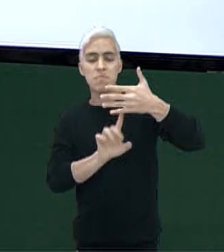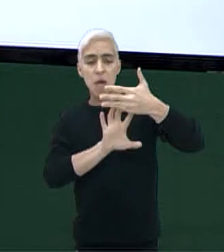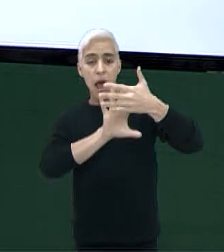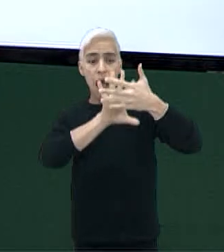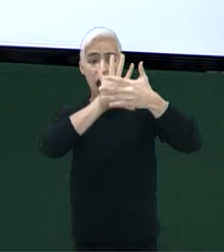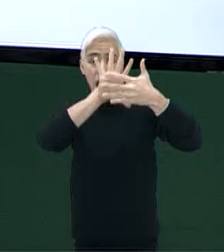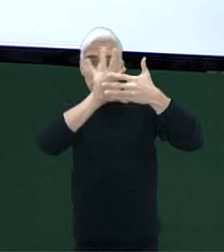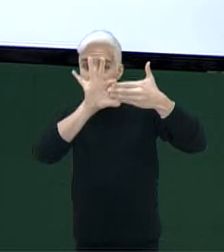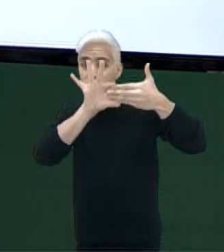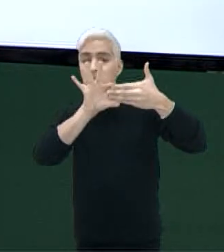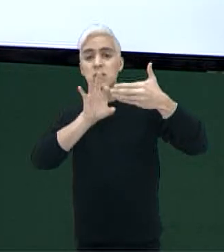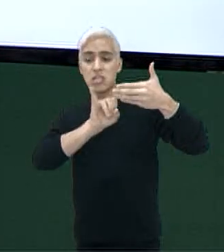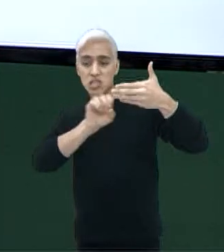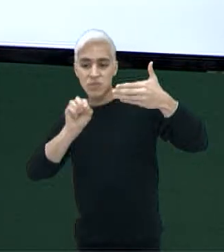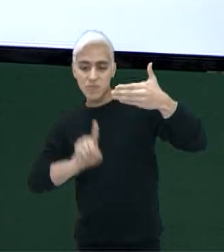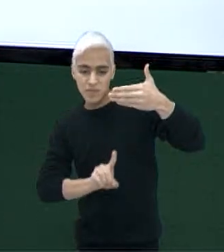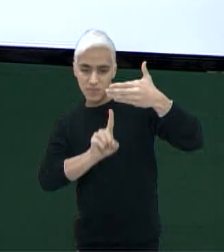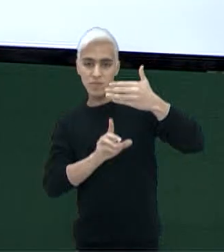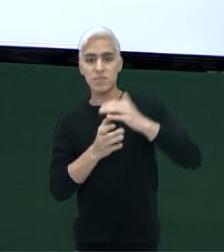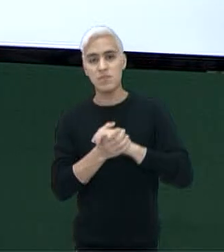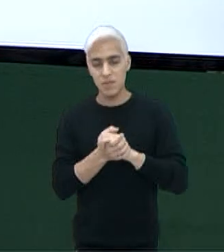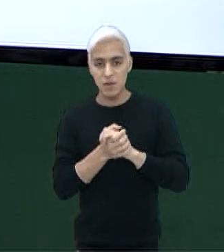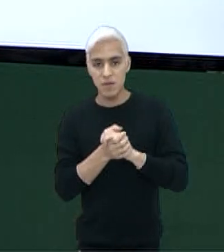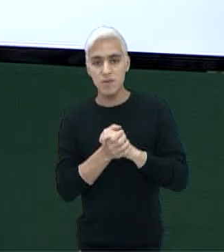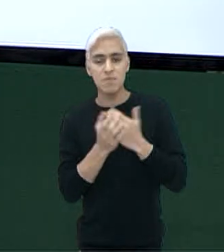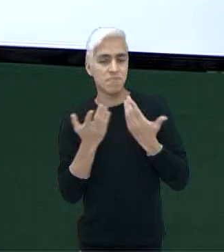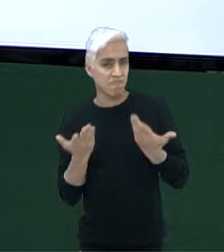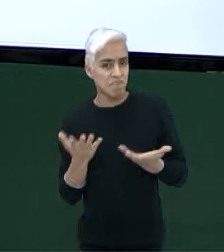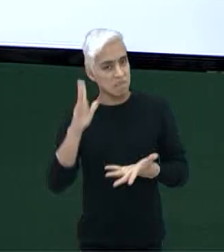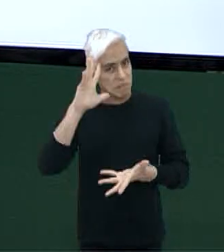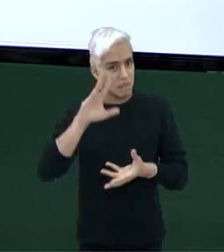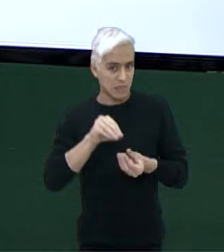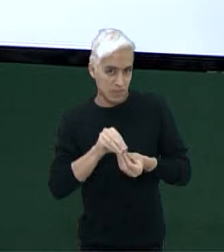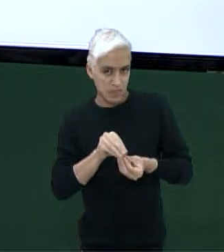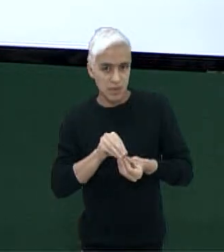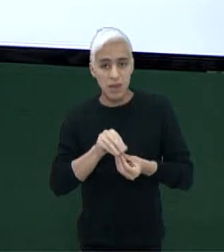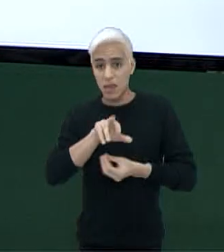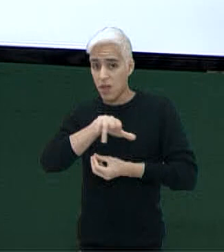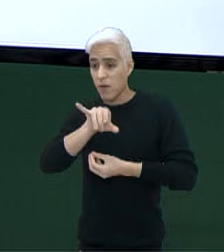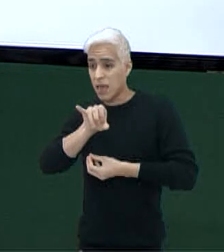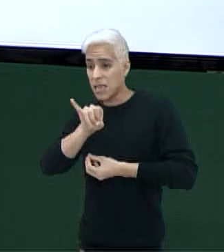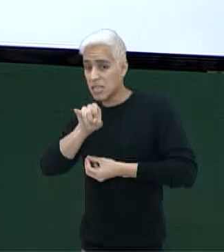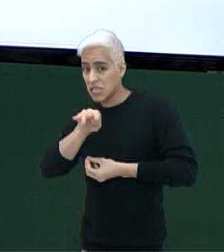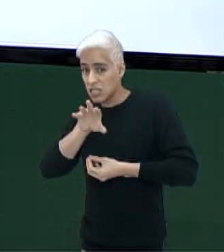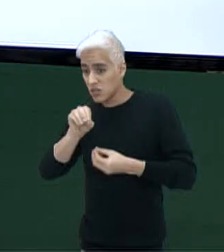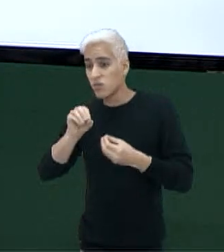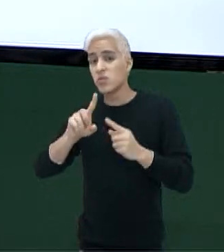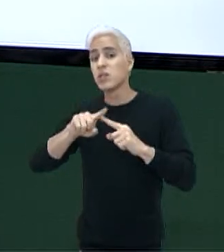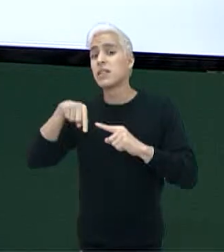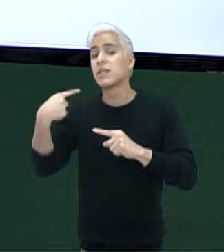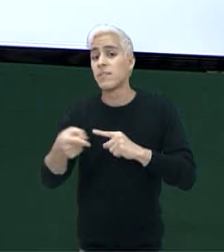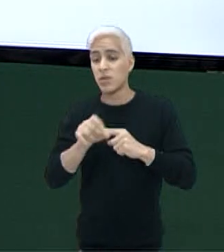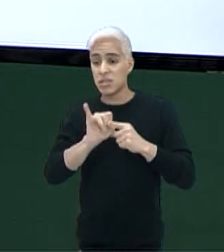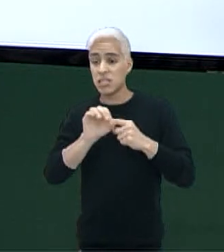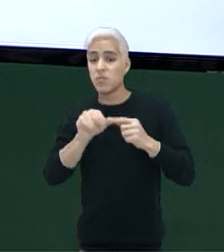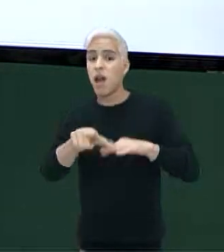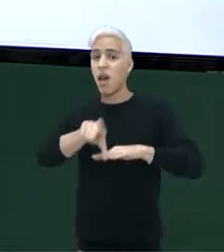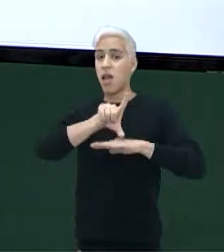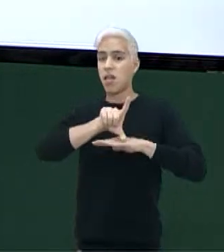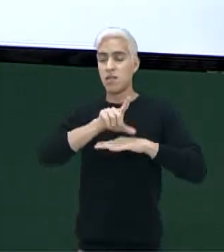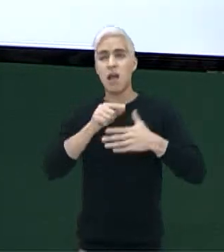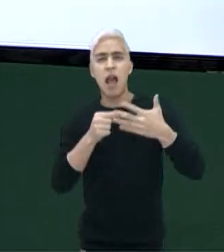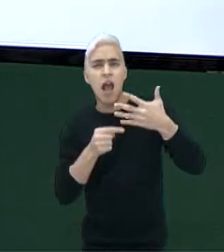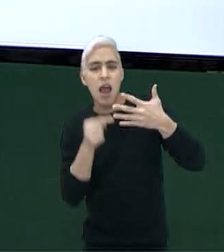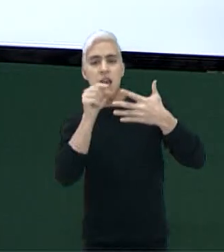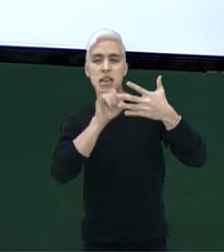trabalhar com o que é dito antes, eu uso isso, tá bom? E não isto. Isto é para o que vem depois. Então, veja,